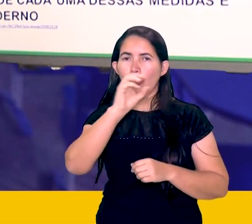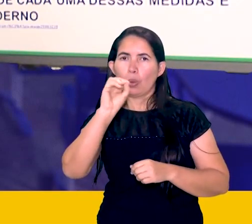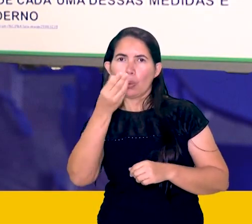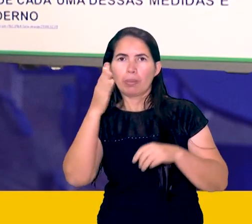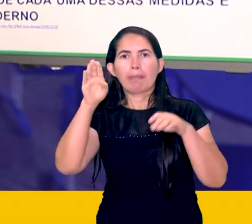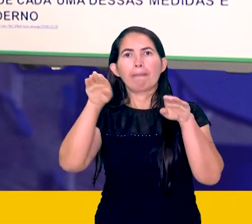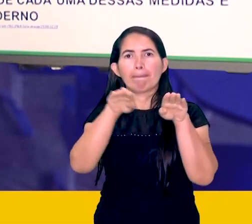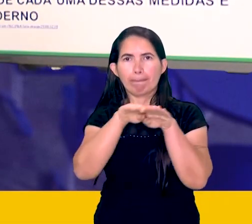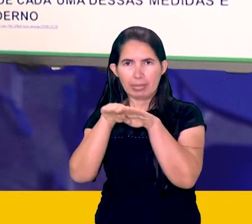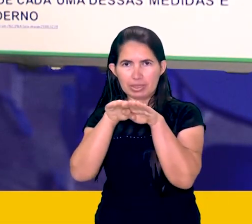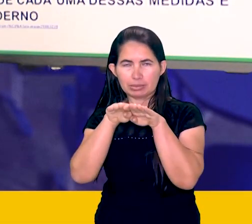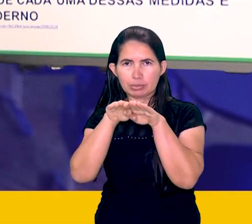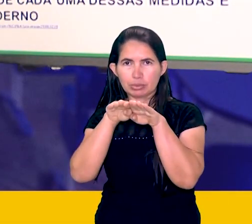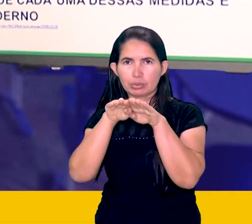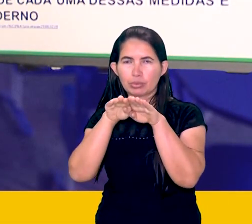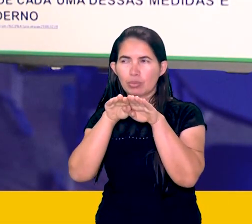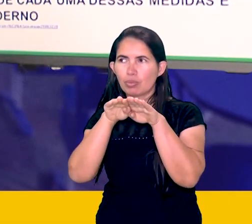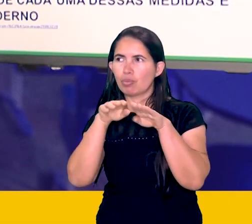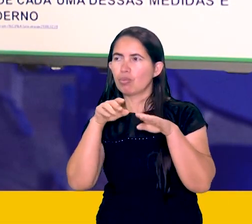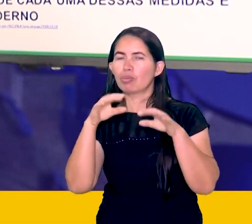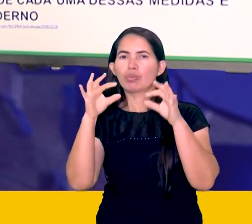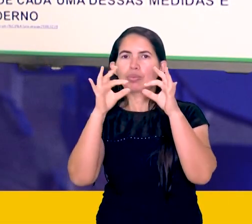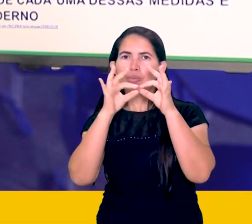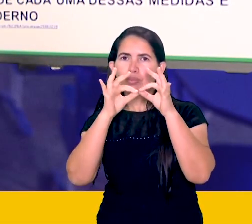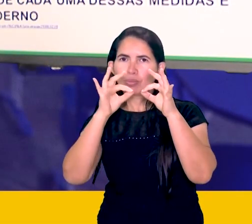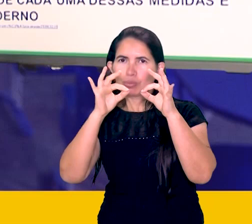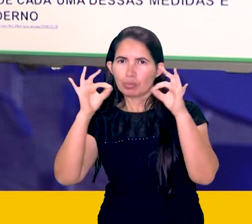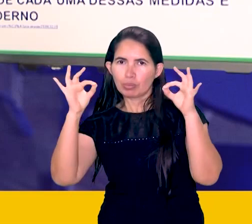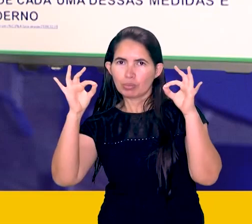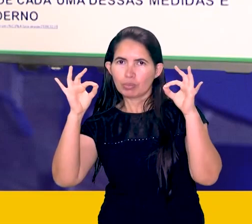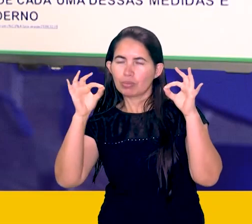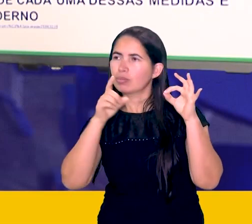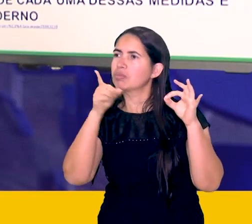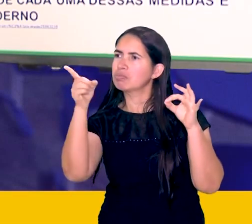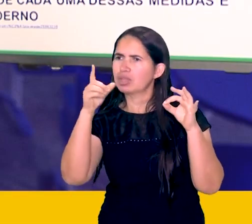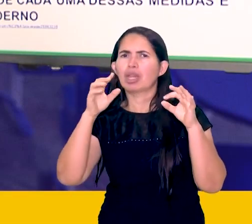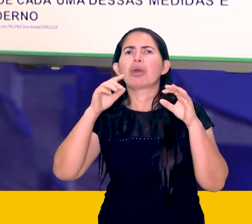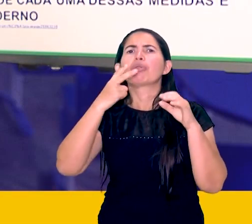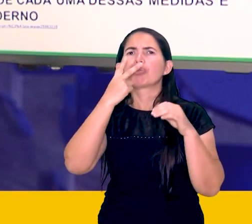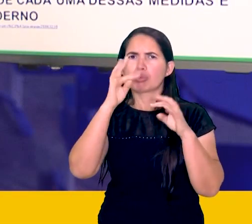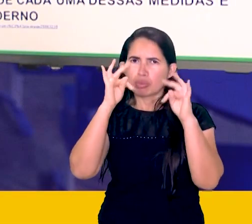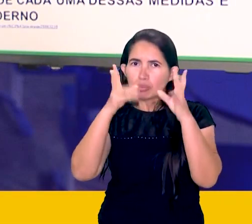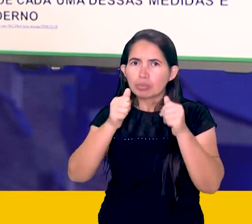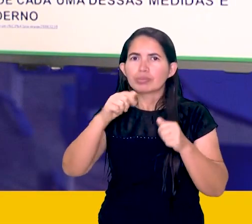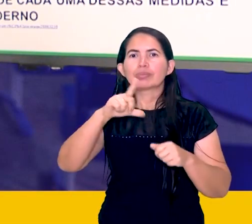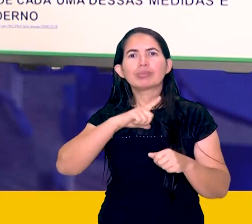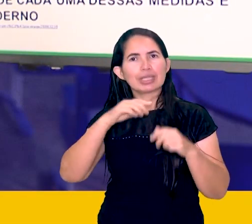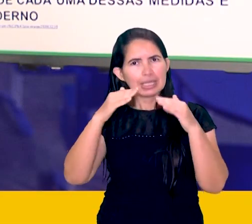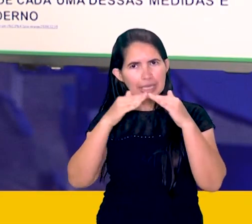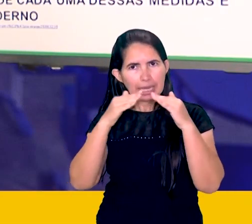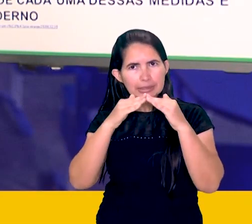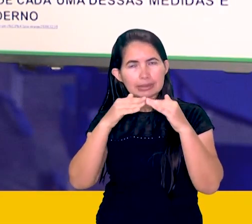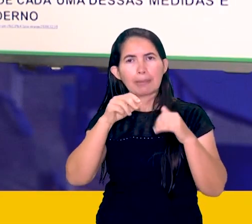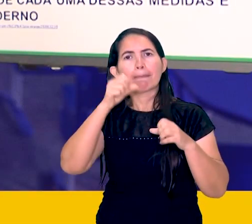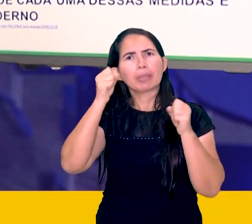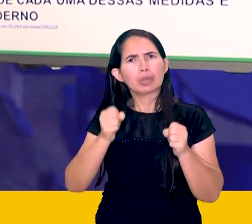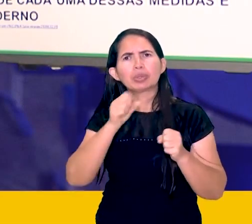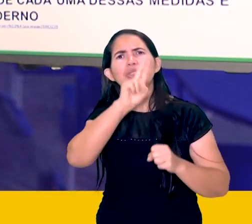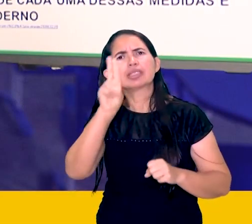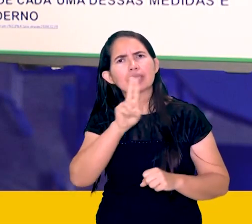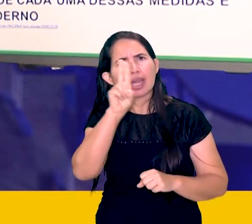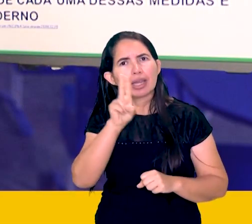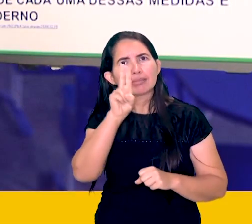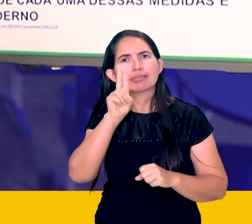Ou mesmo o barbante, certo? Esse barbante aqui, eu acho que todo mundo tem em casa, provavelmente. Pode fazer uso dele.